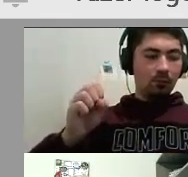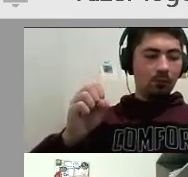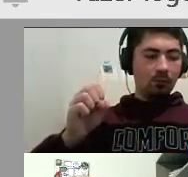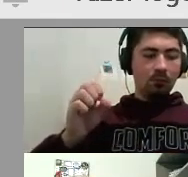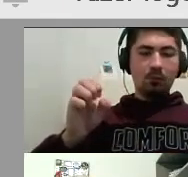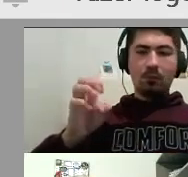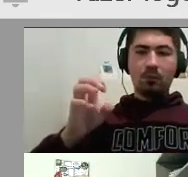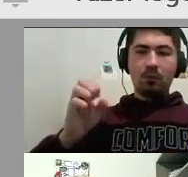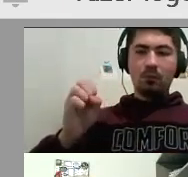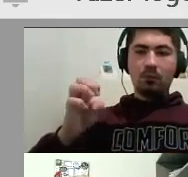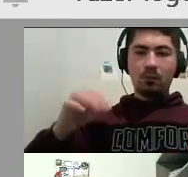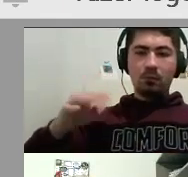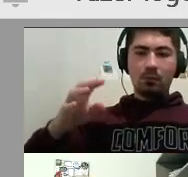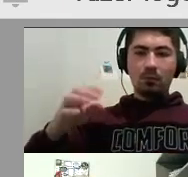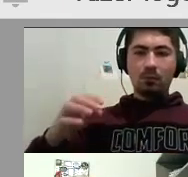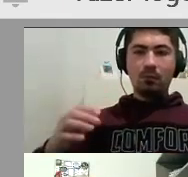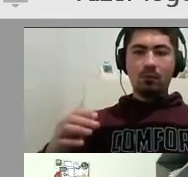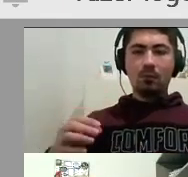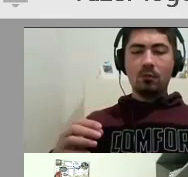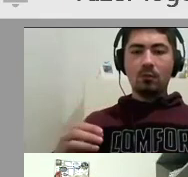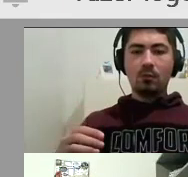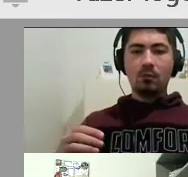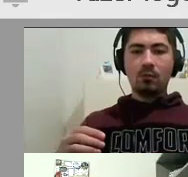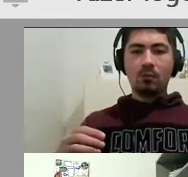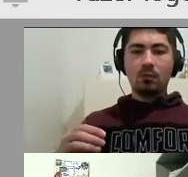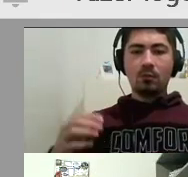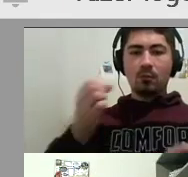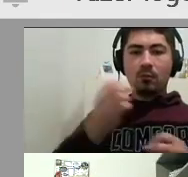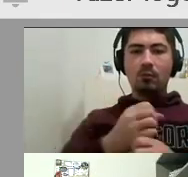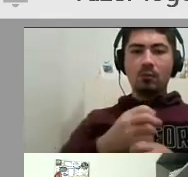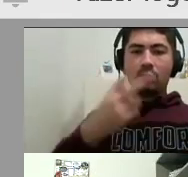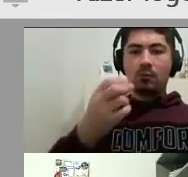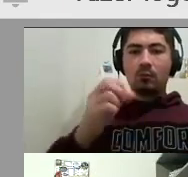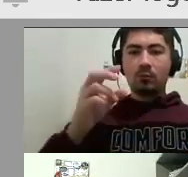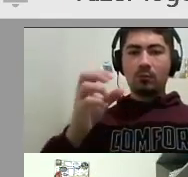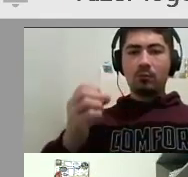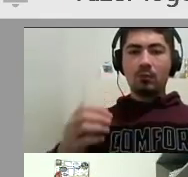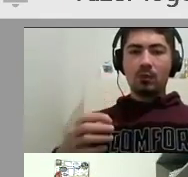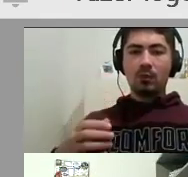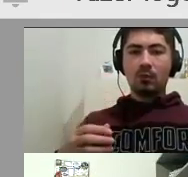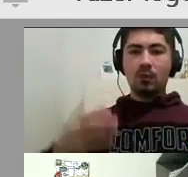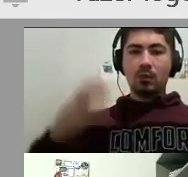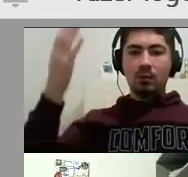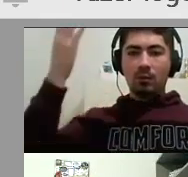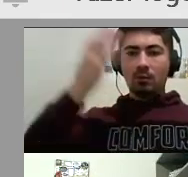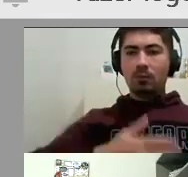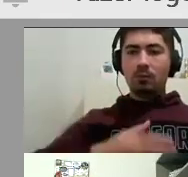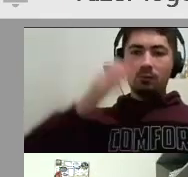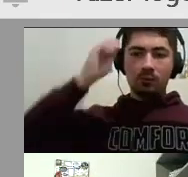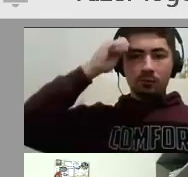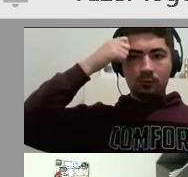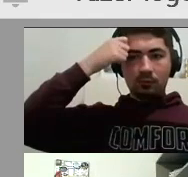selvagem. E em 2020, a Organização Mundial de Saúde certifica a